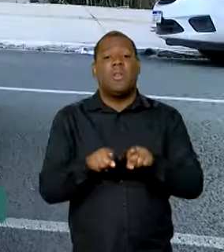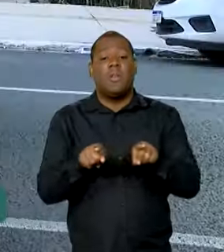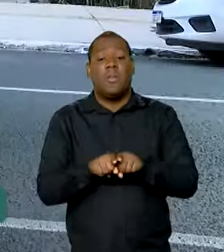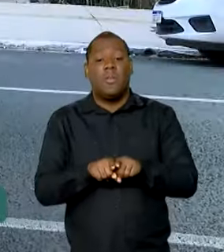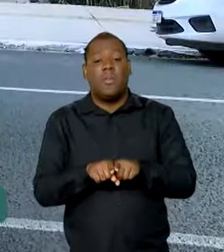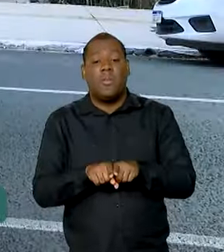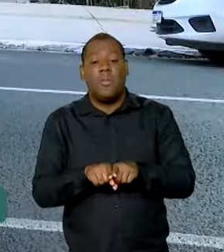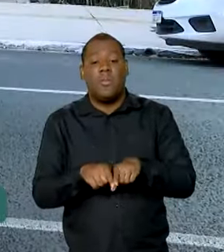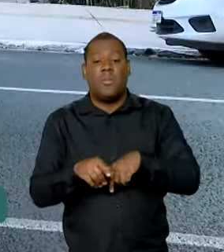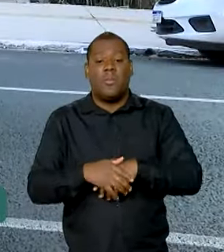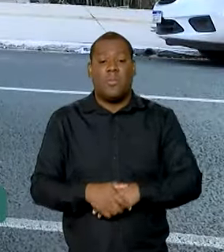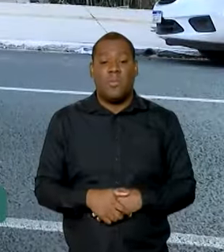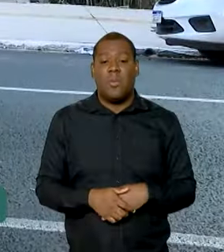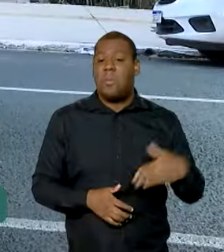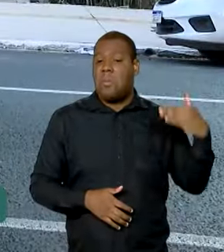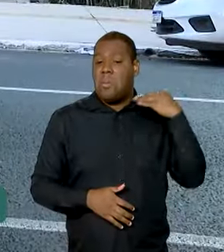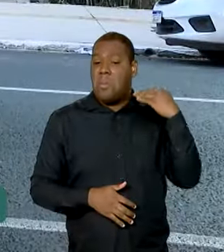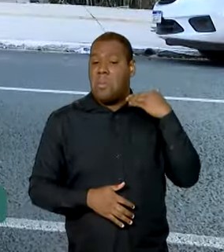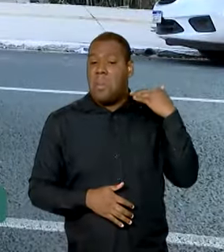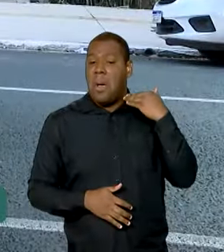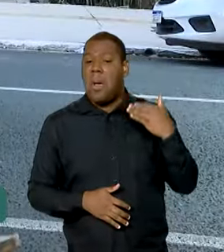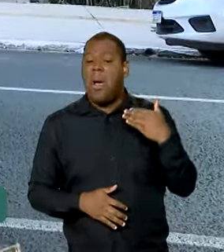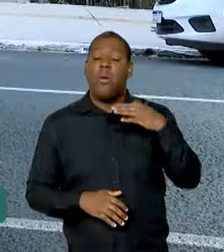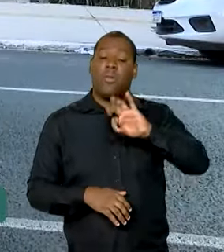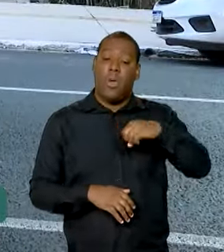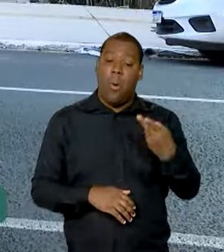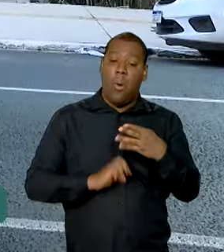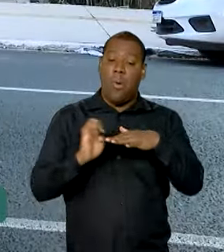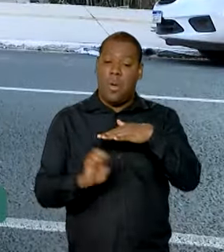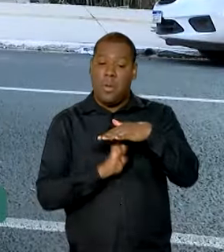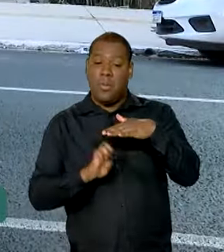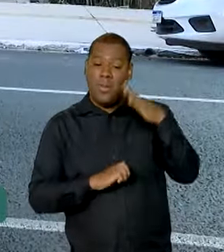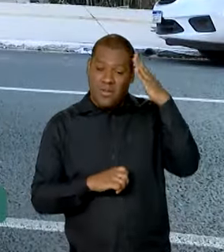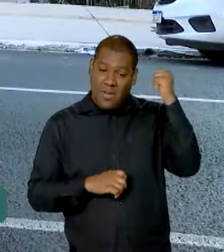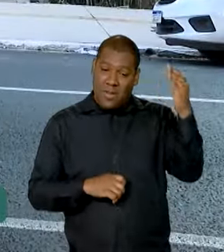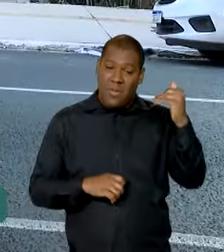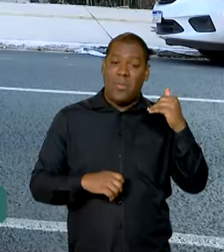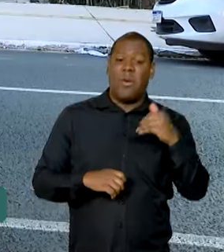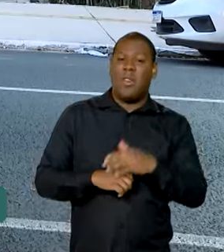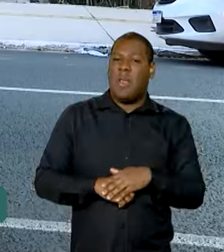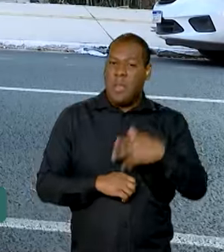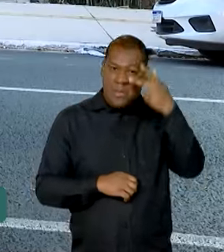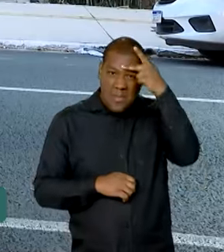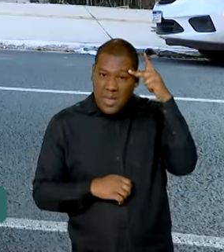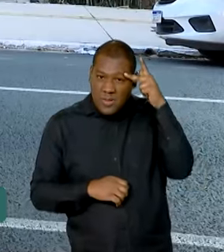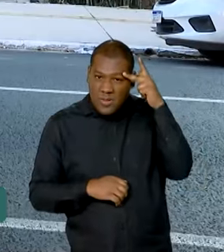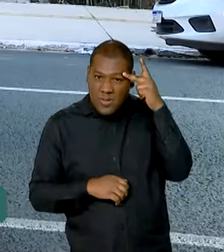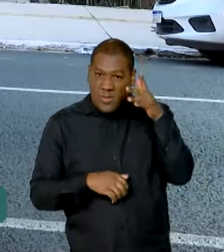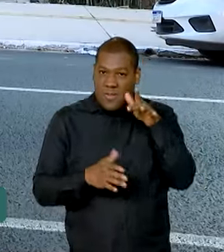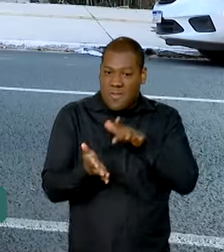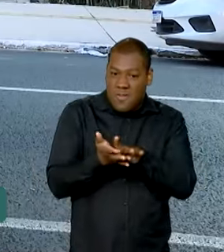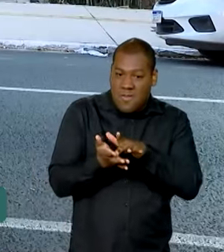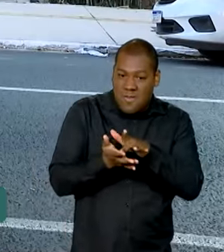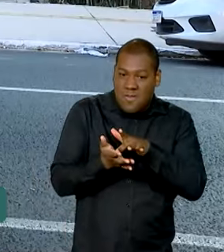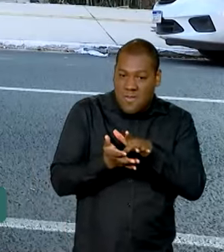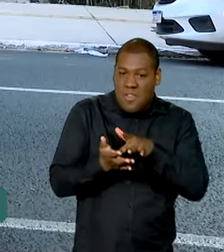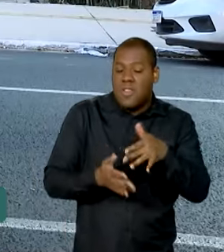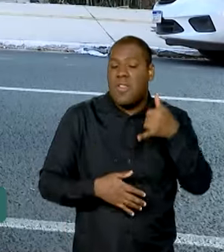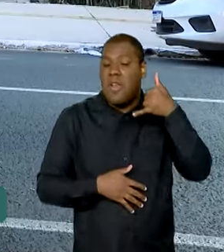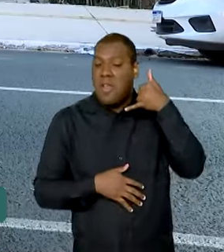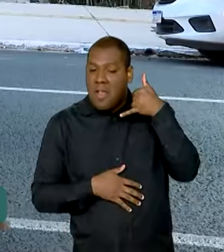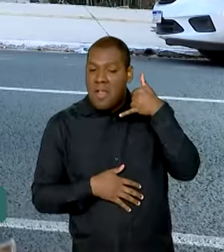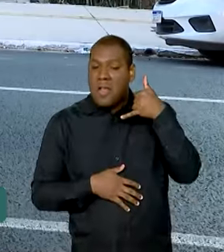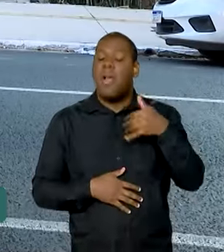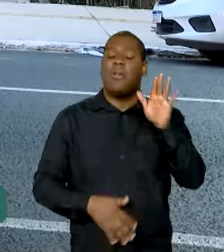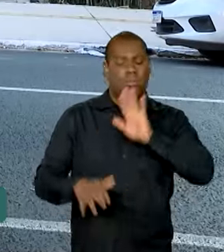central de atendimento do seu banco ou de uma empresa famosa, mas na verdade é um golpista tentando roubar os seus dados. Tem que ter